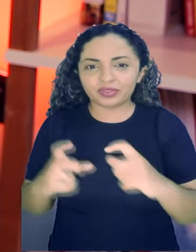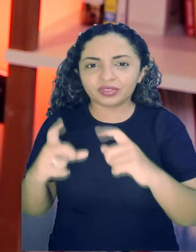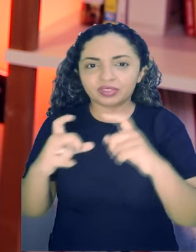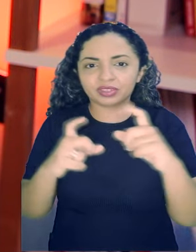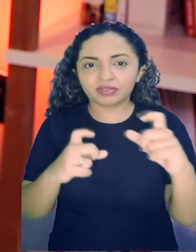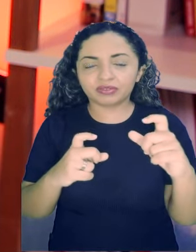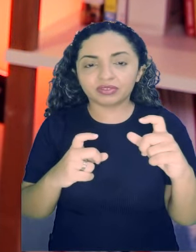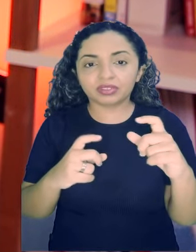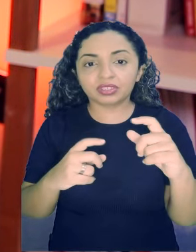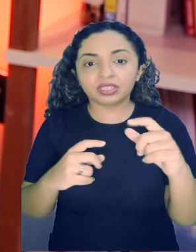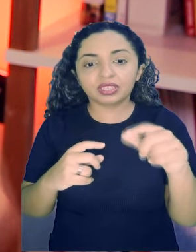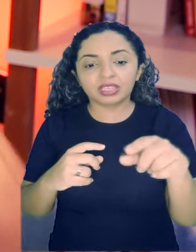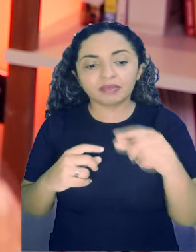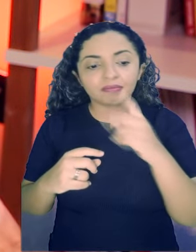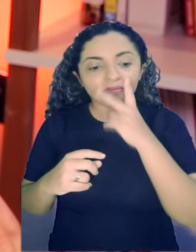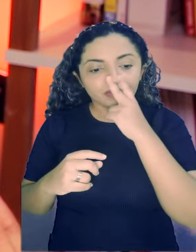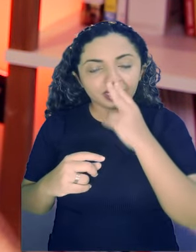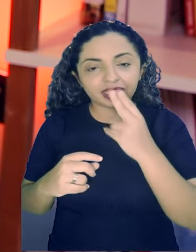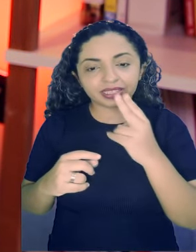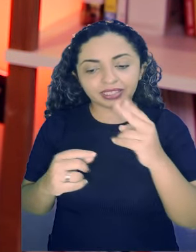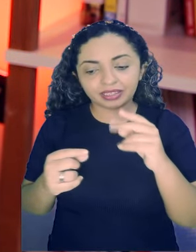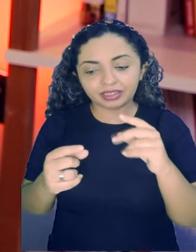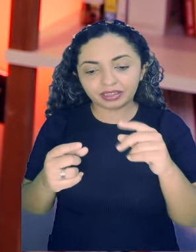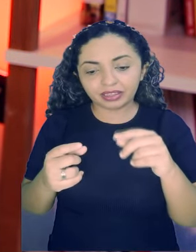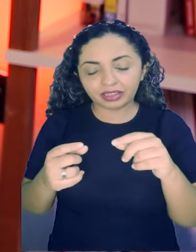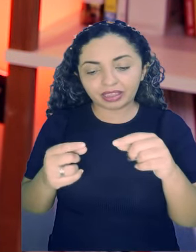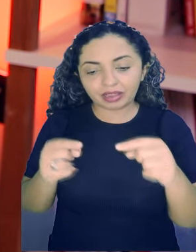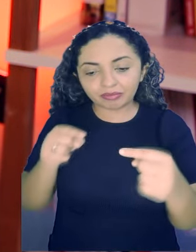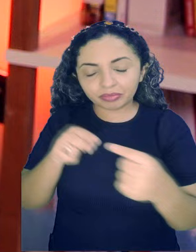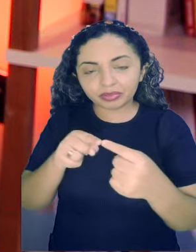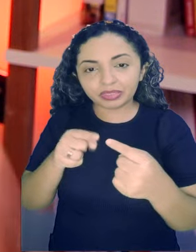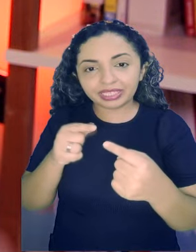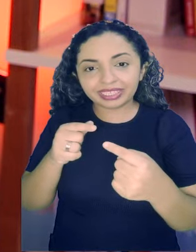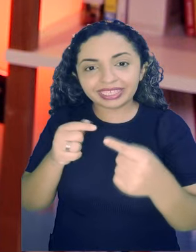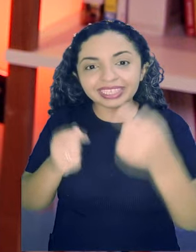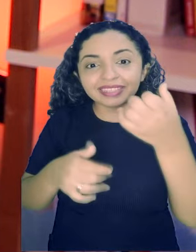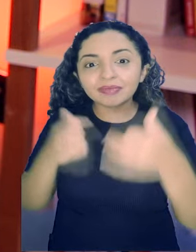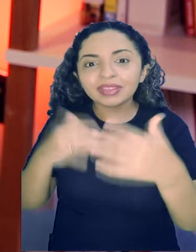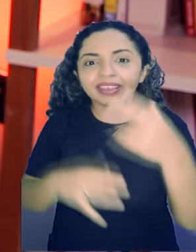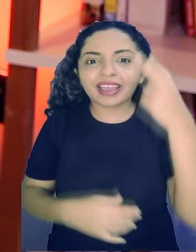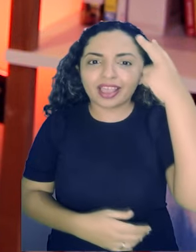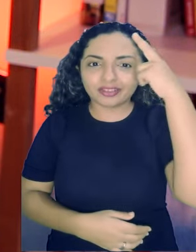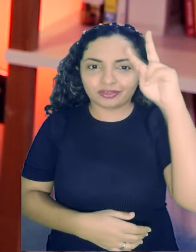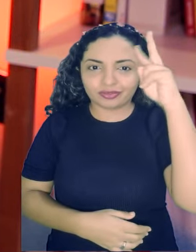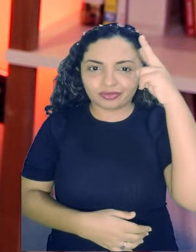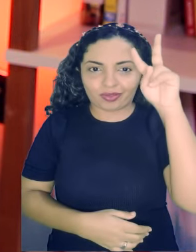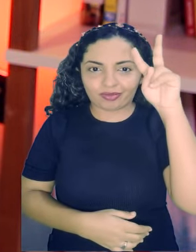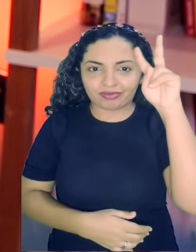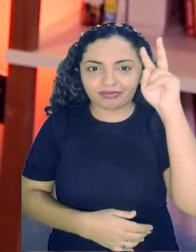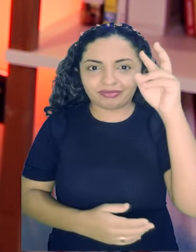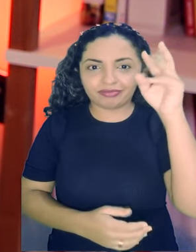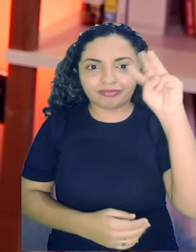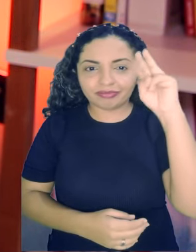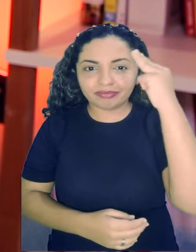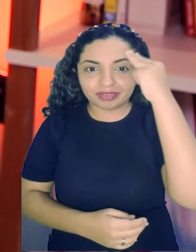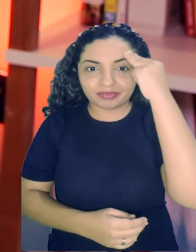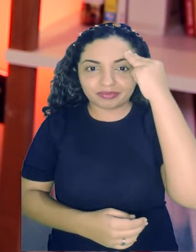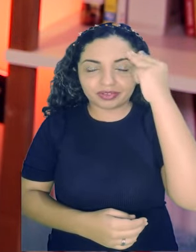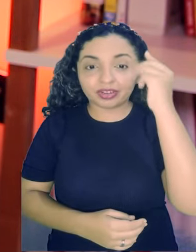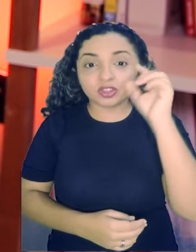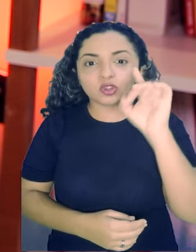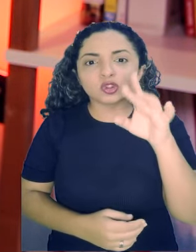funciona como um pontuador de histórias, um pontuador de narrativas, ao mesmo tempo em que faz o registro